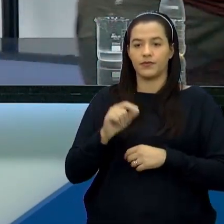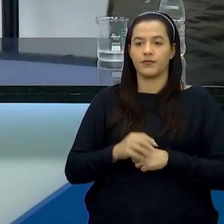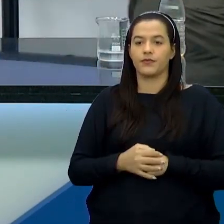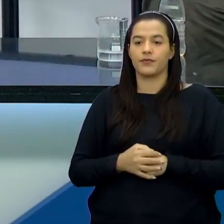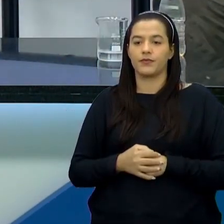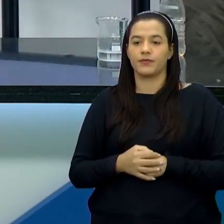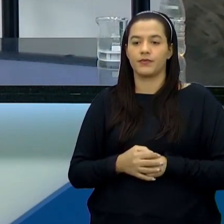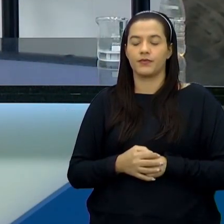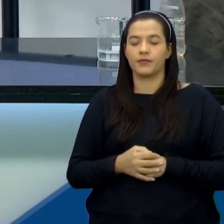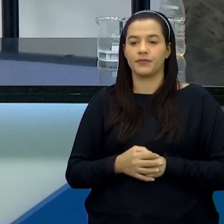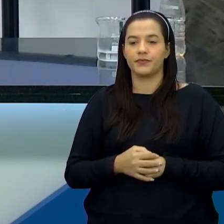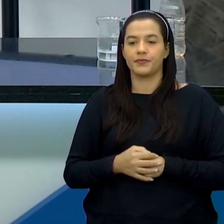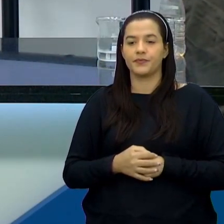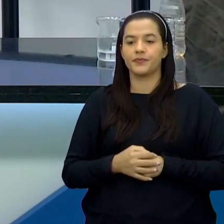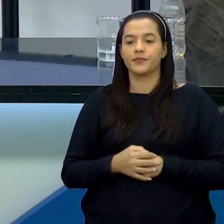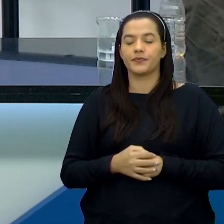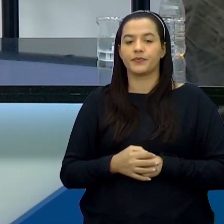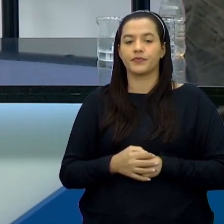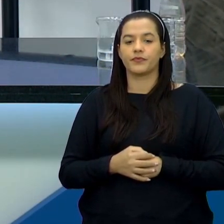Primeiro eu vou tirar aqui.